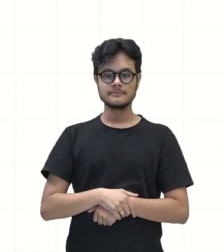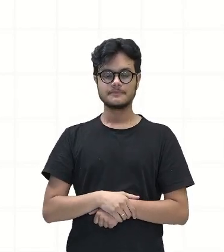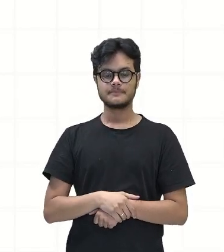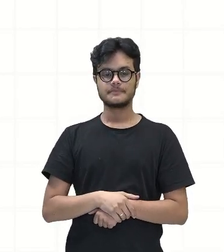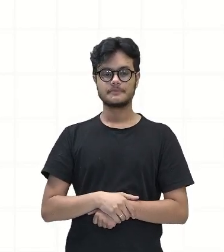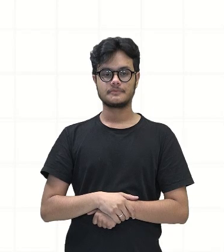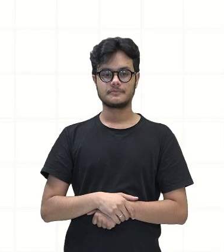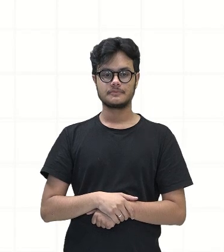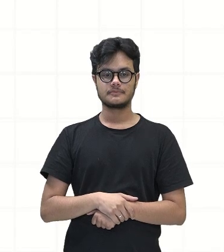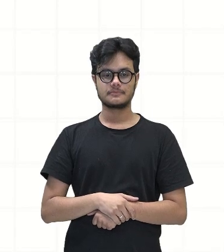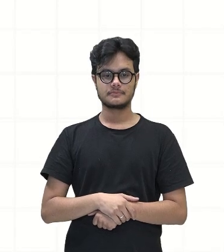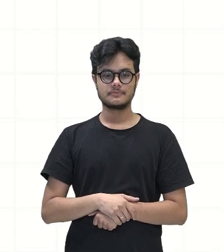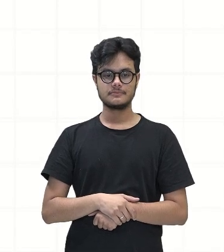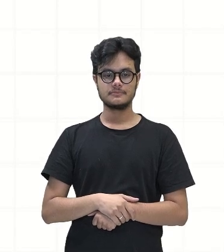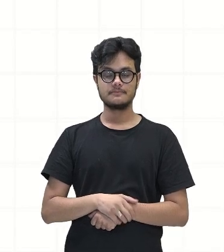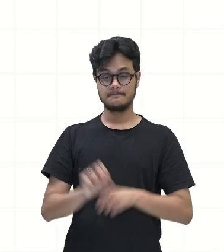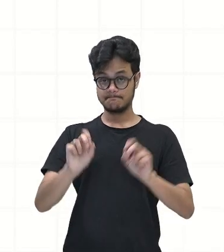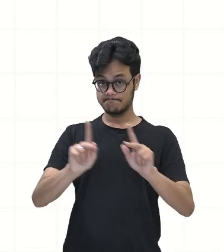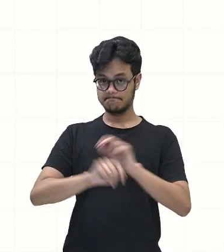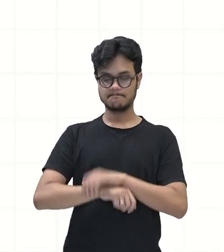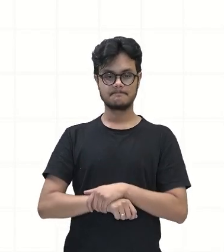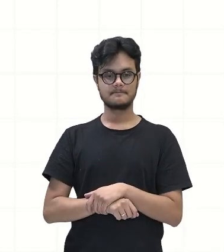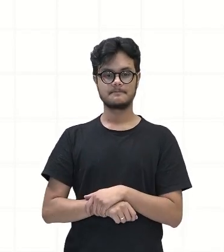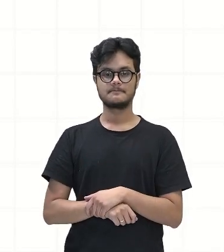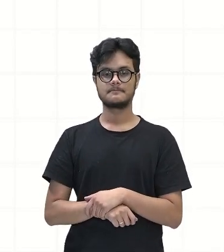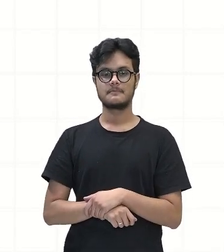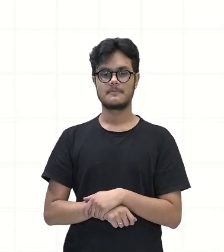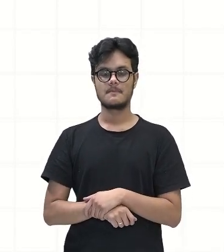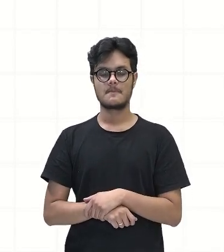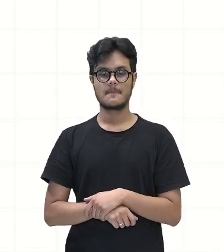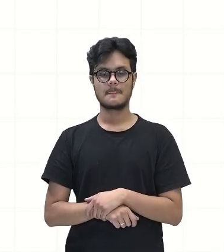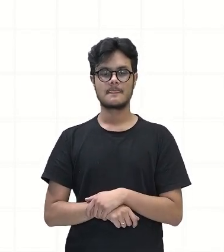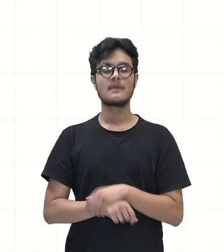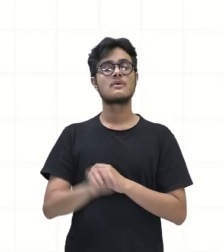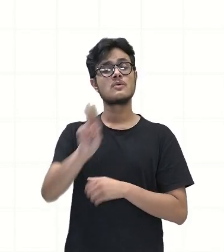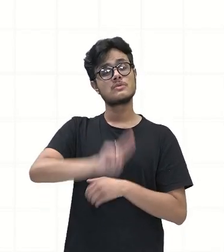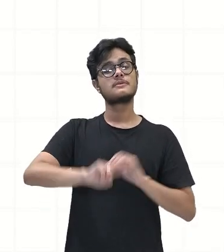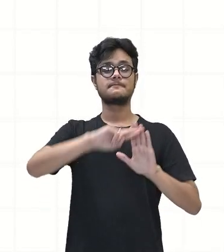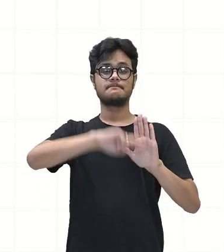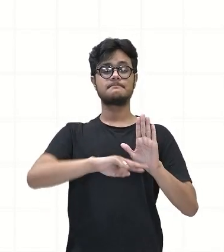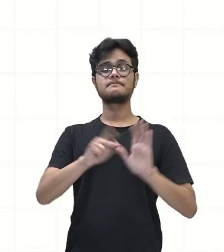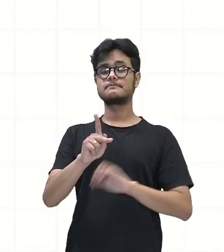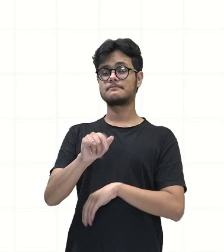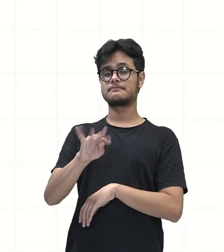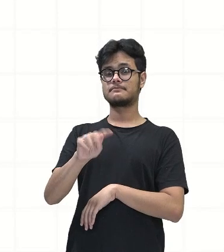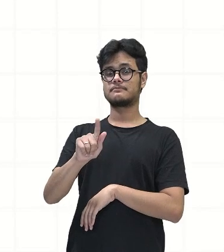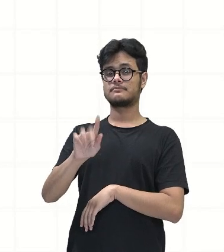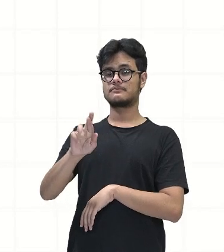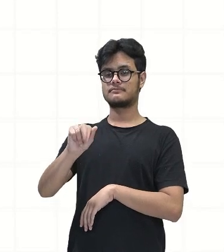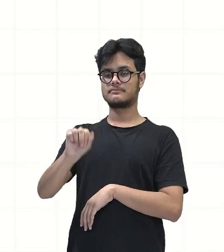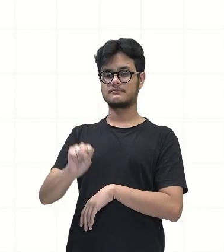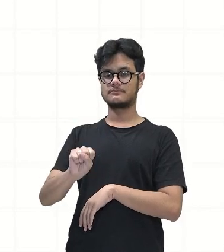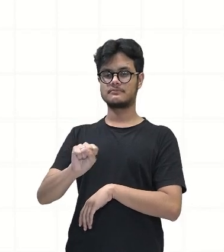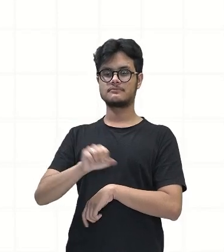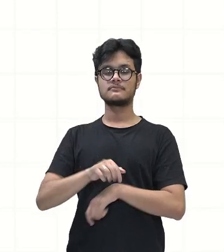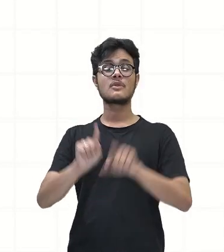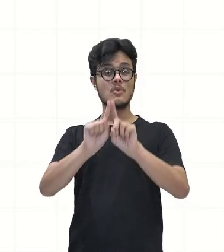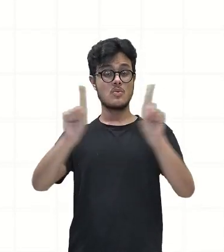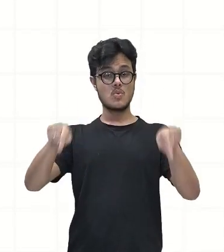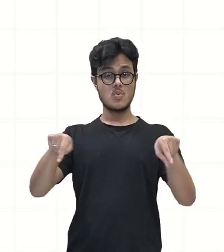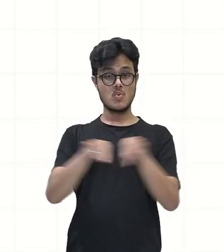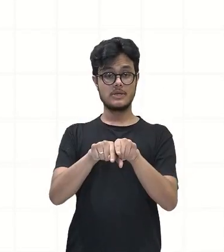em centímetros, tá? Então, aqui, a aplicação do teorema de Pitágoras no triângulo, quer dizer, no